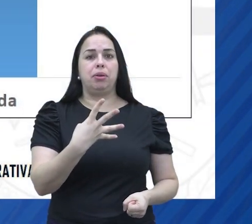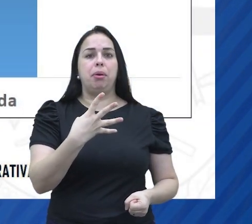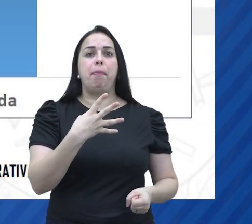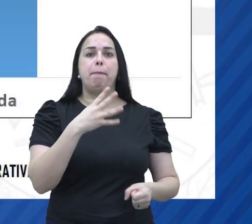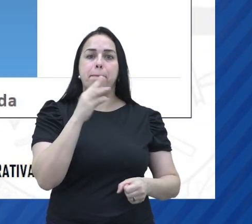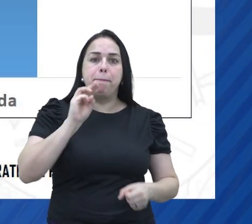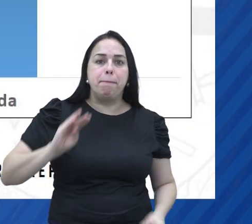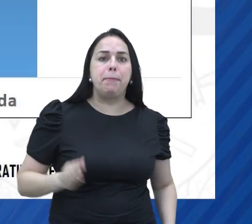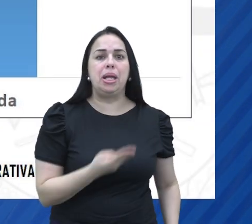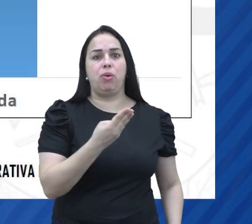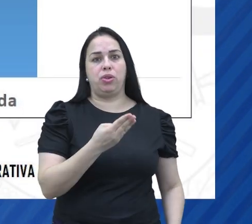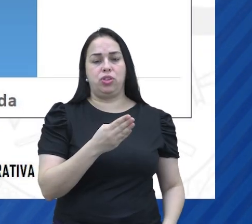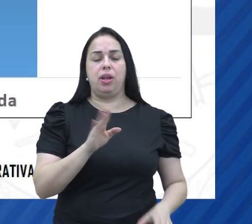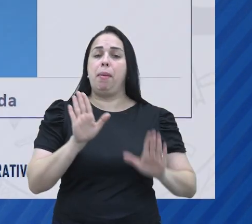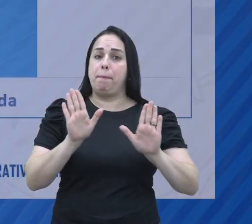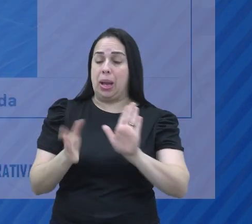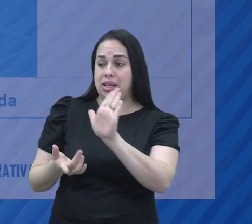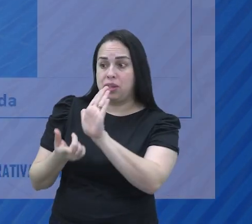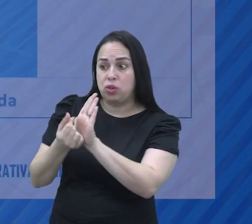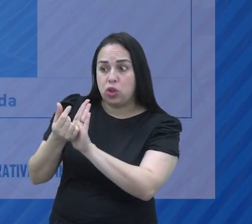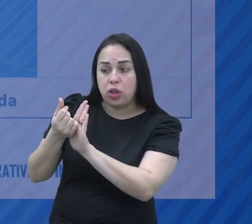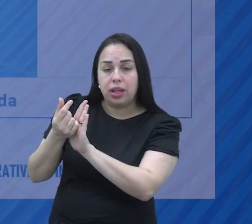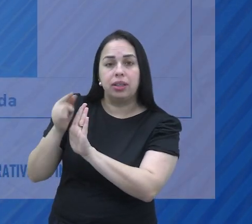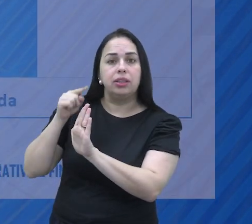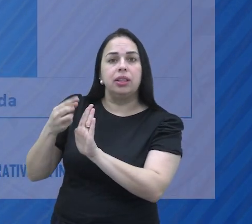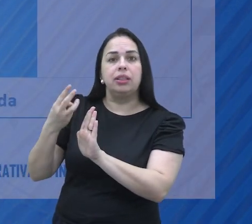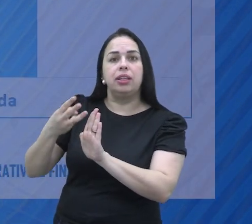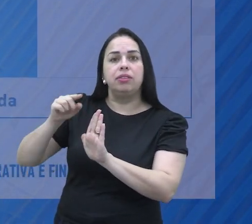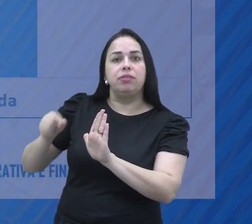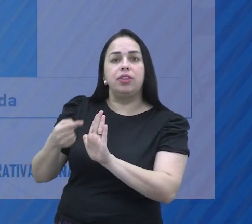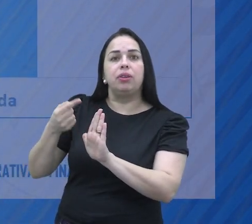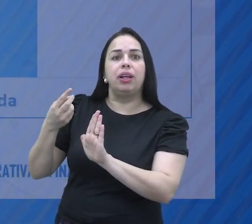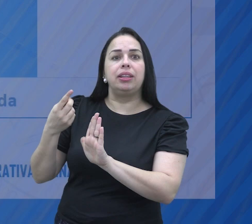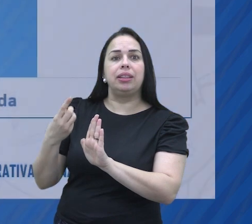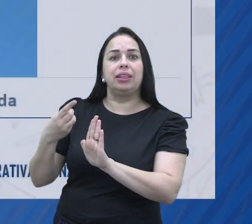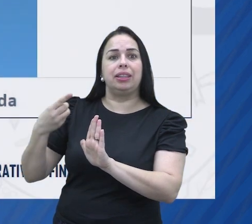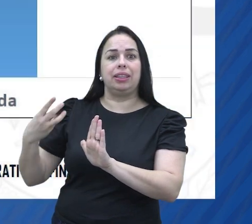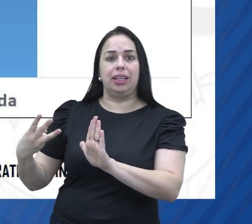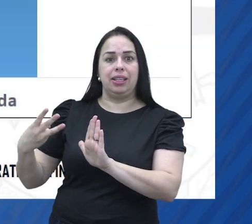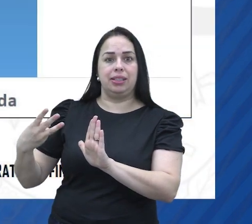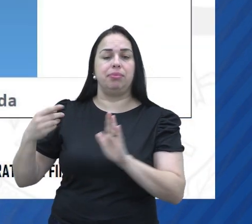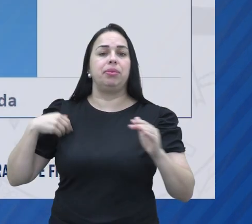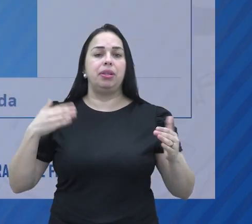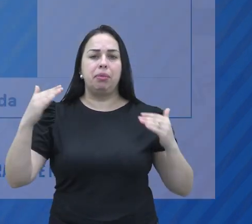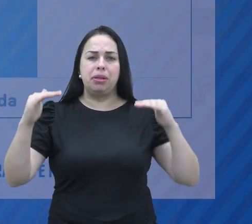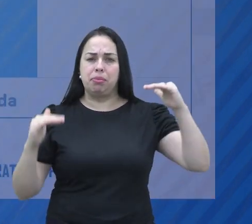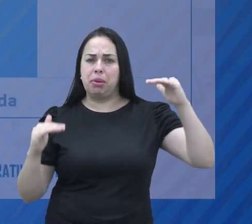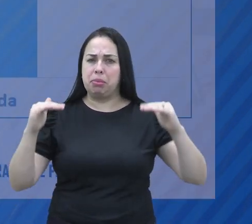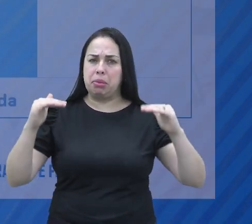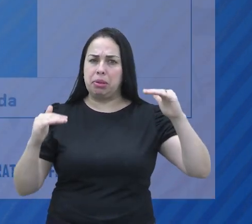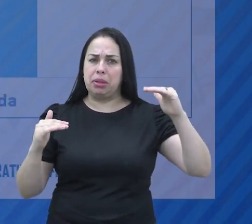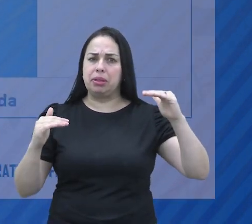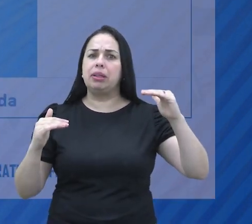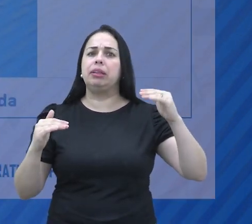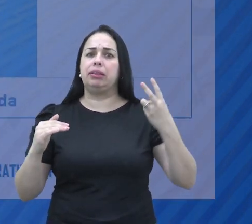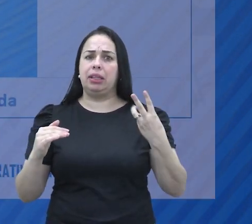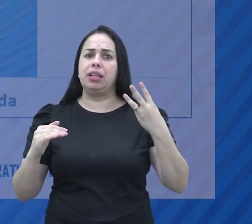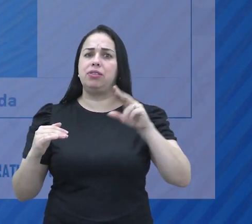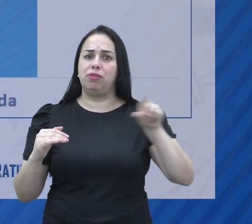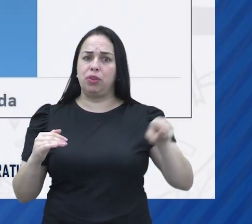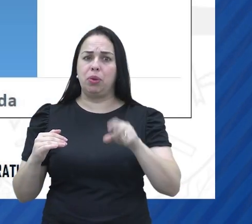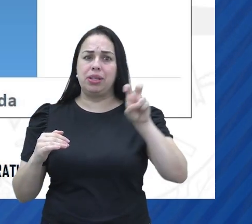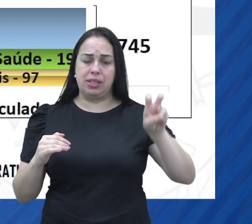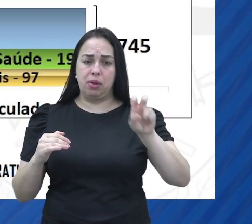reais, sendo que o valor orçado foi de 3,13 bilhões, ou seja, 13,5% a mais